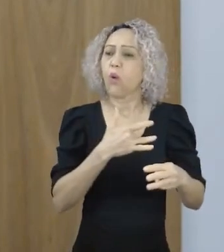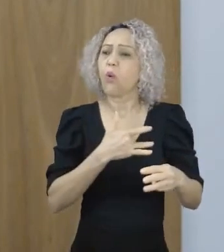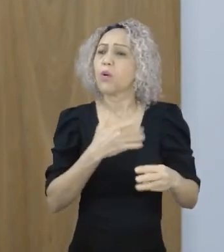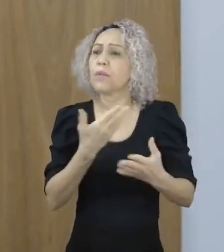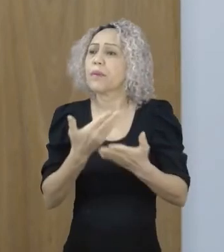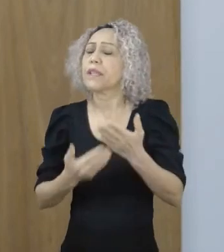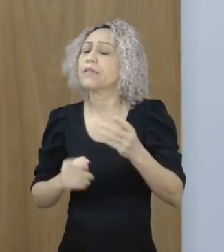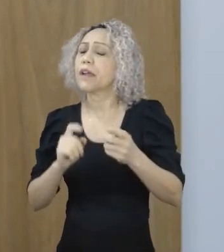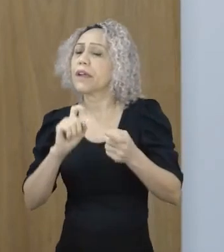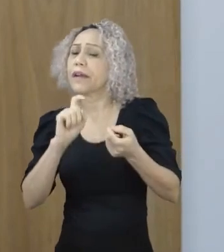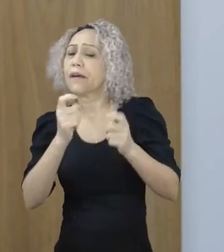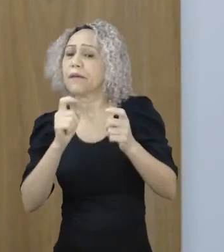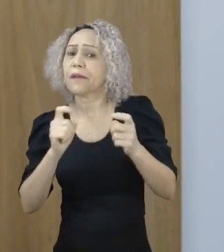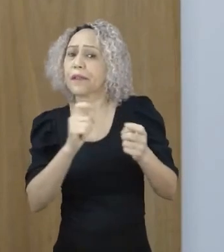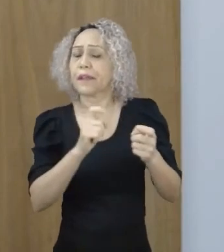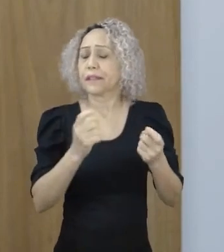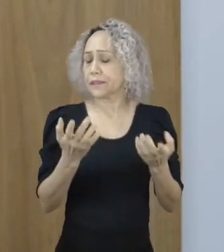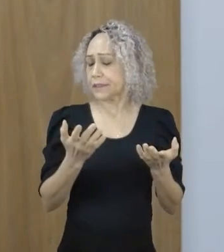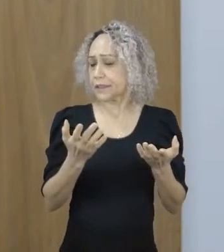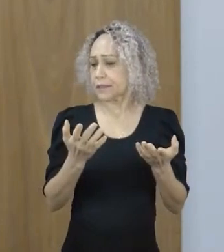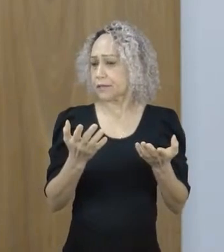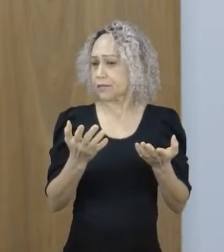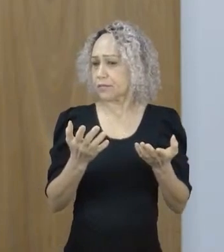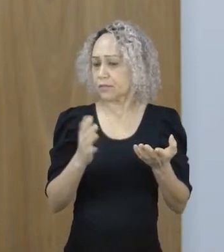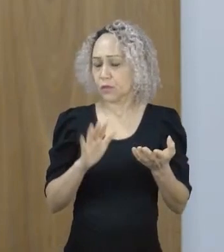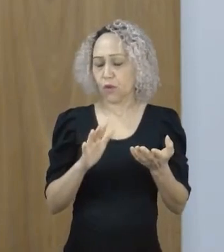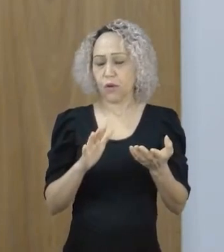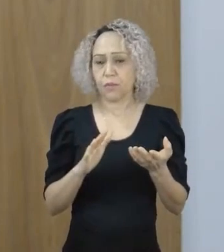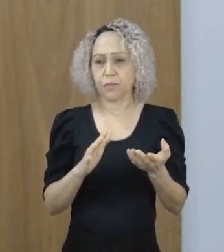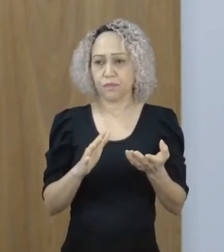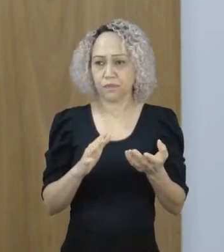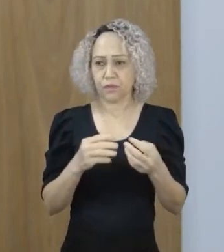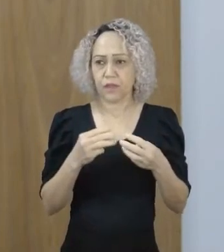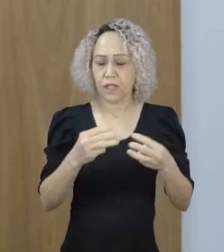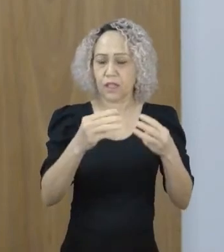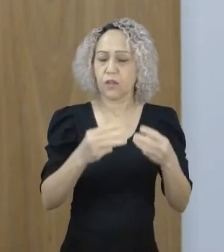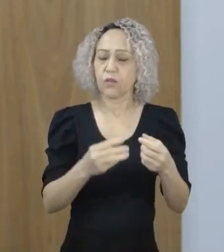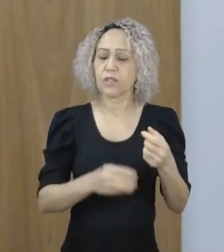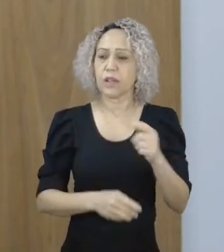ele é formado pelo conjunto dos entes federados, municípios,